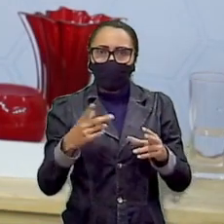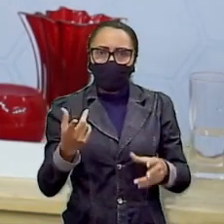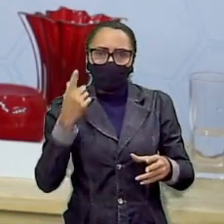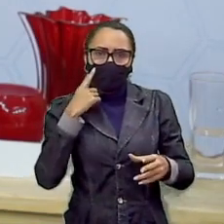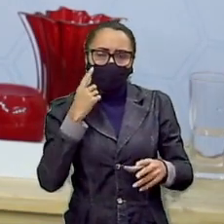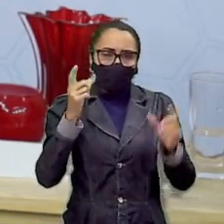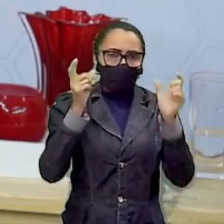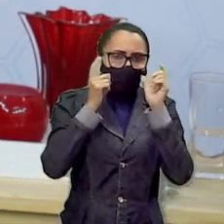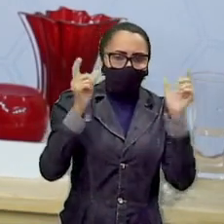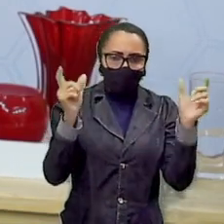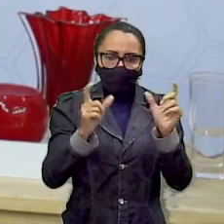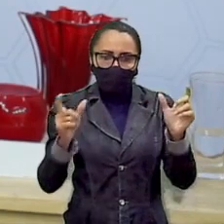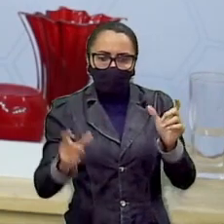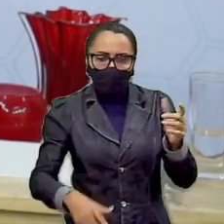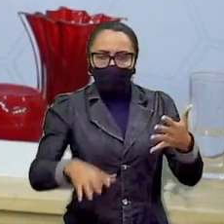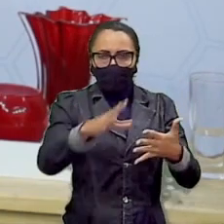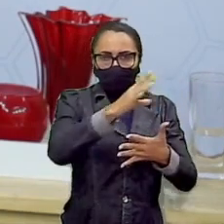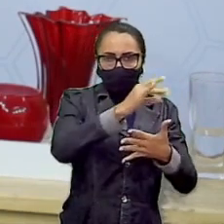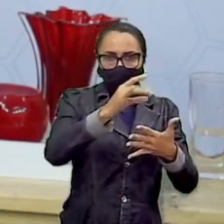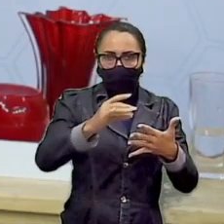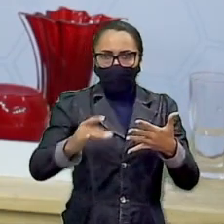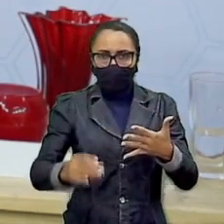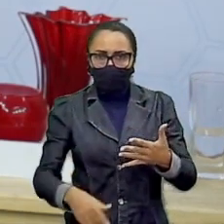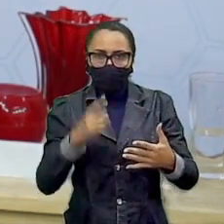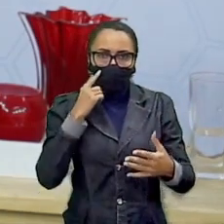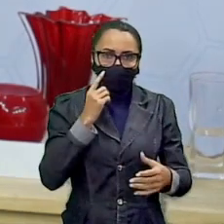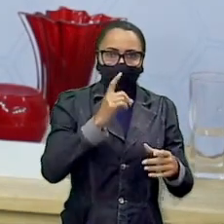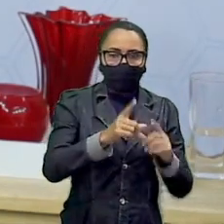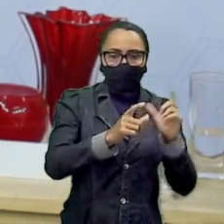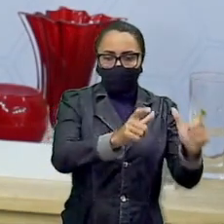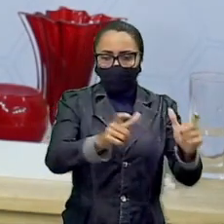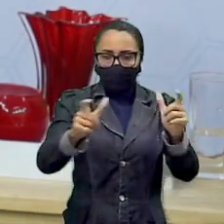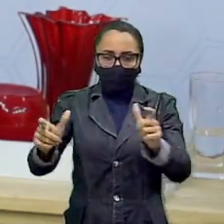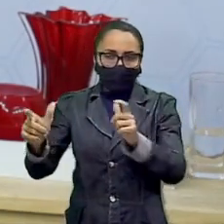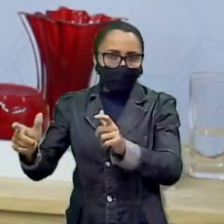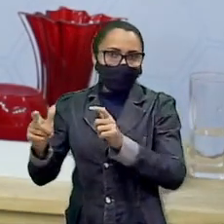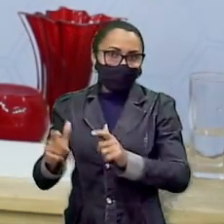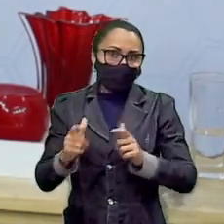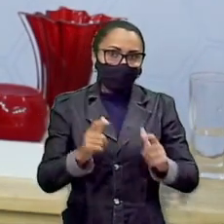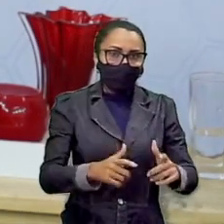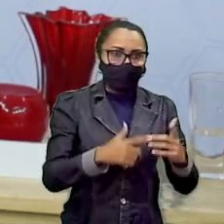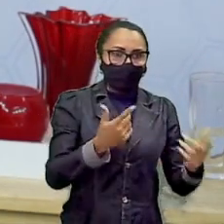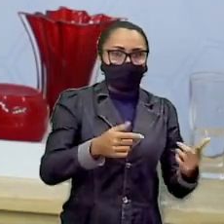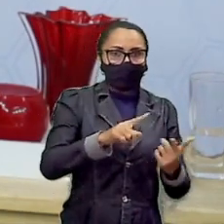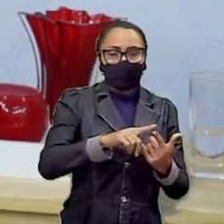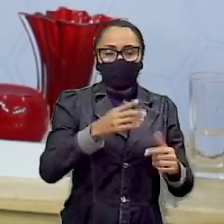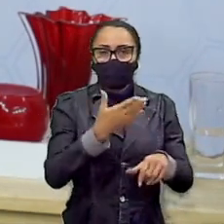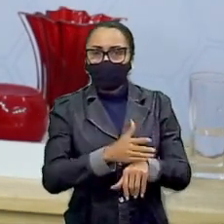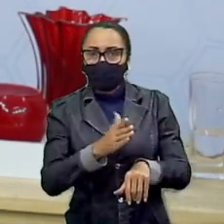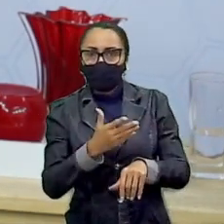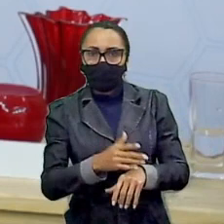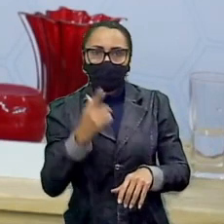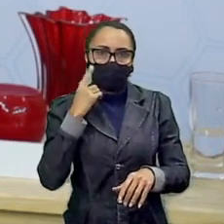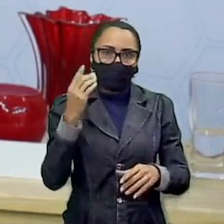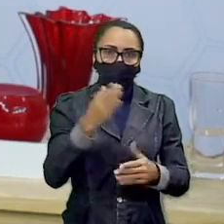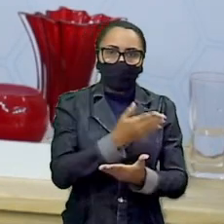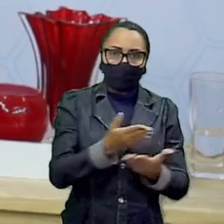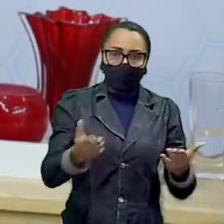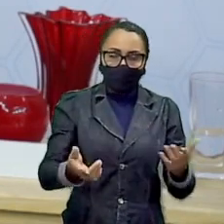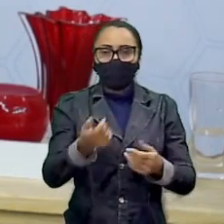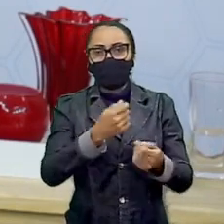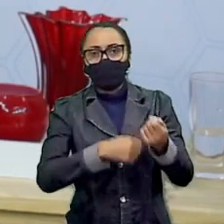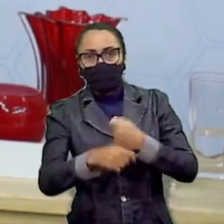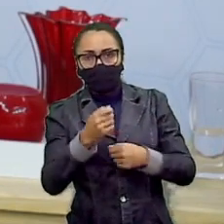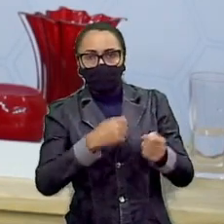né, a cada detalhe de cada NR, né, de cada local e de cada tipo de treinamento que vocês vão ministrar,